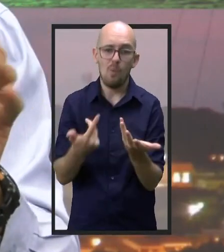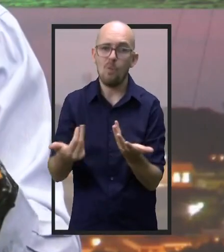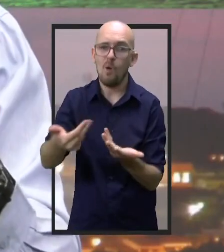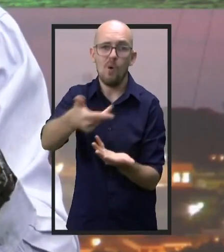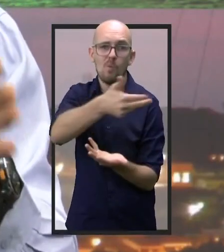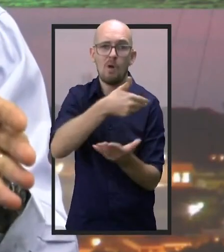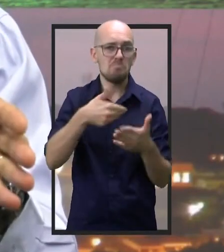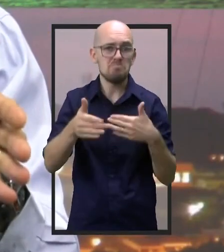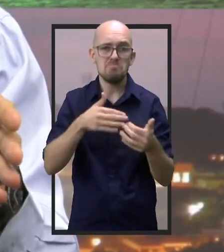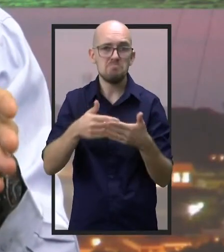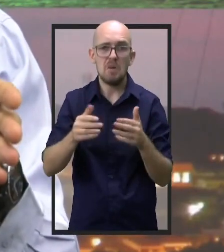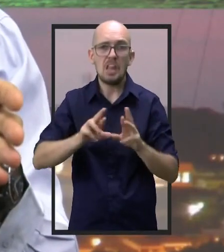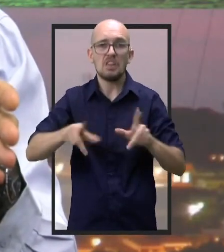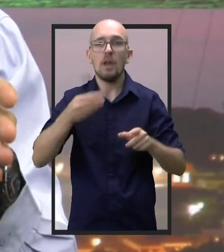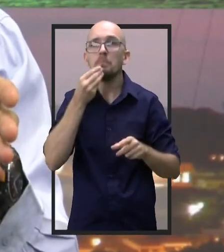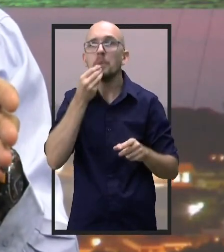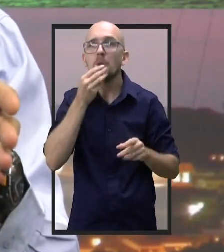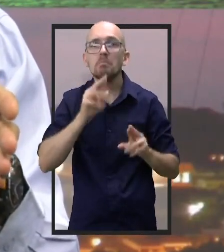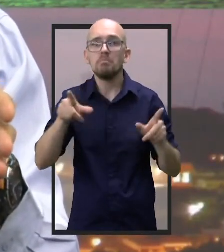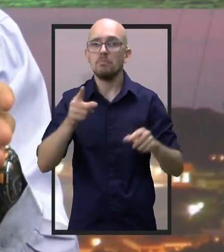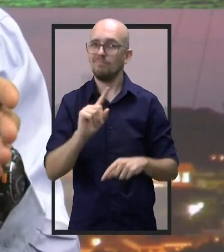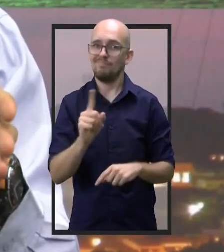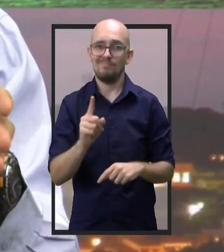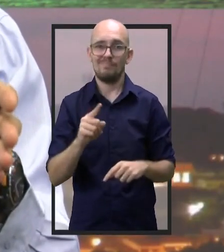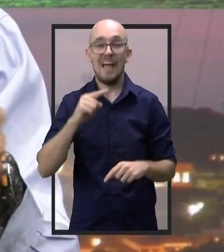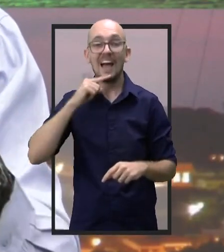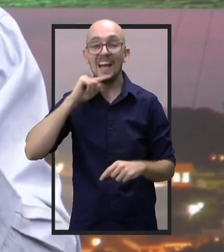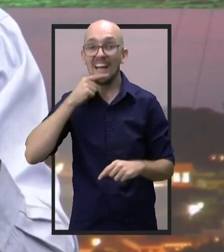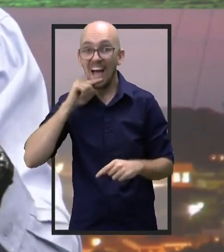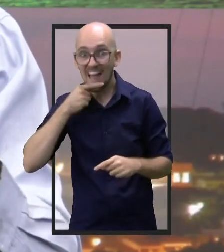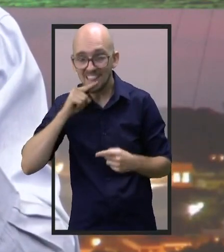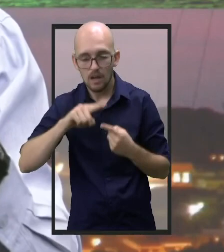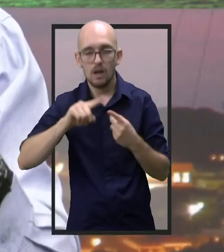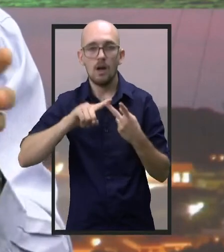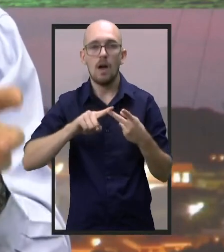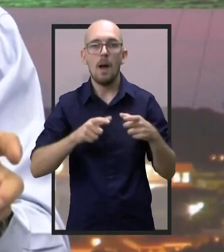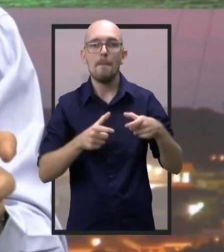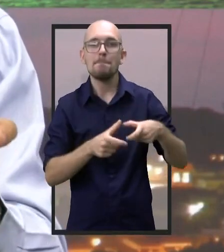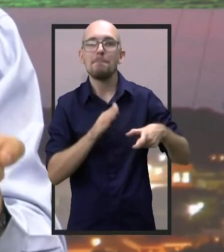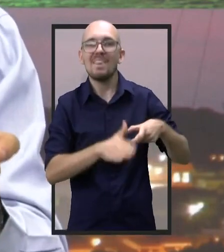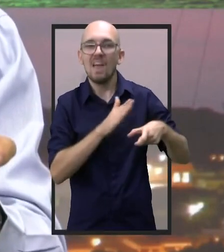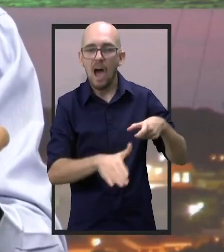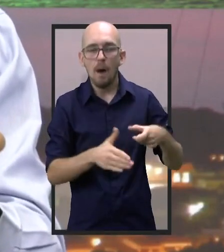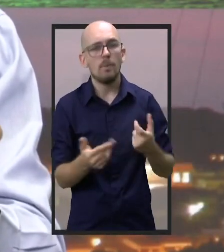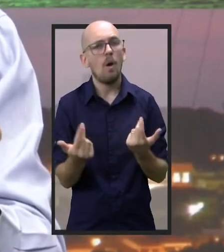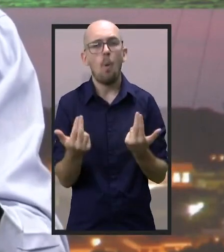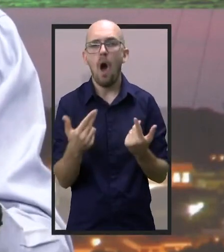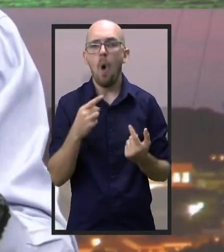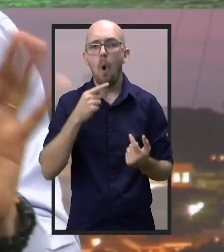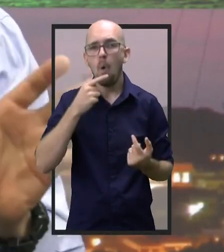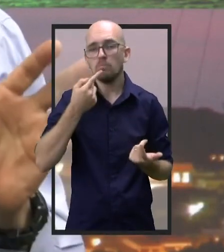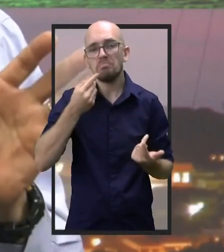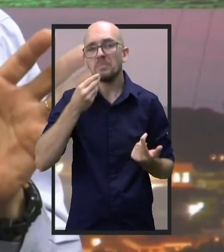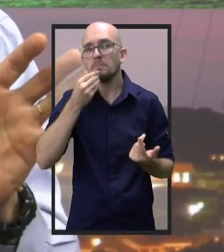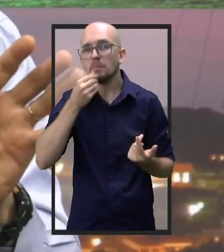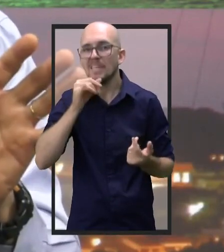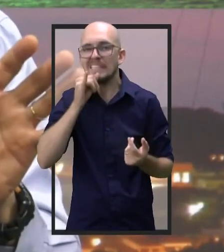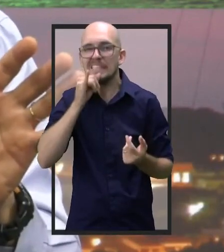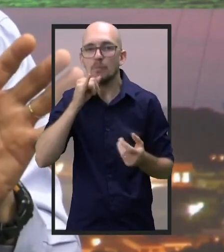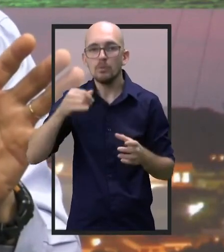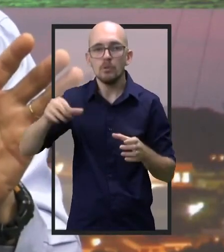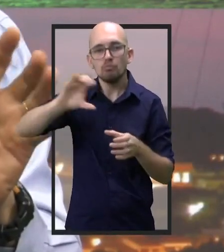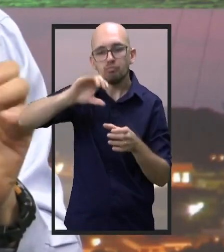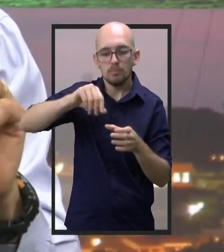mundo. Açúcar de cana é igual de beterraba. Exatamente. A nossa está igual. No açucareiro, você não vai saber